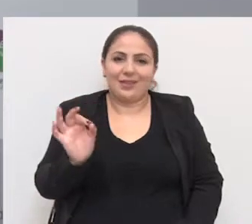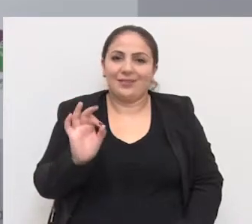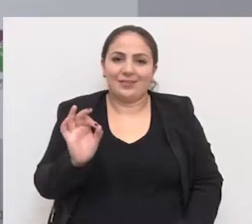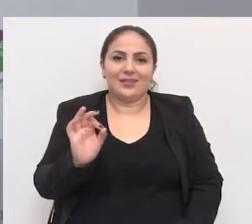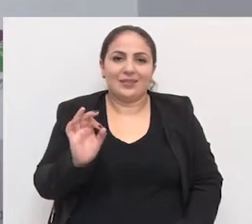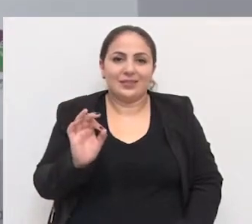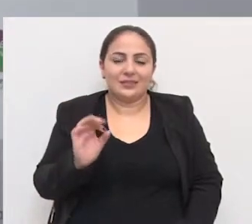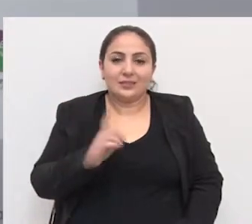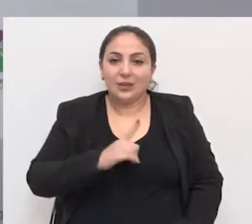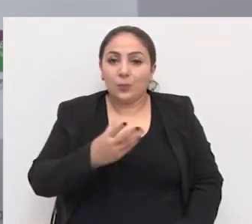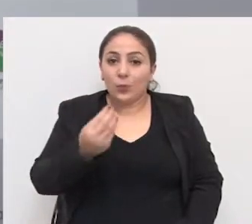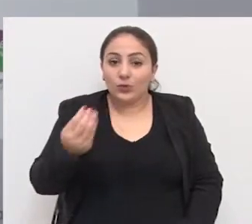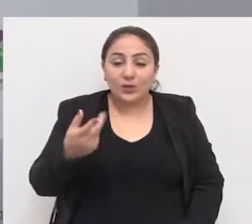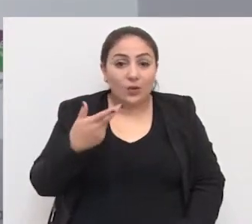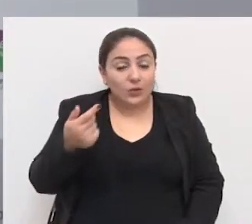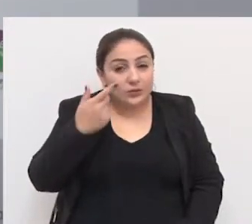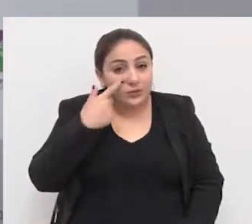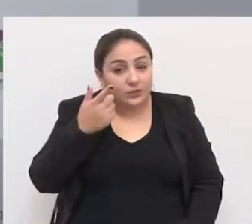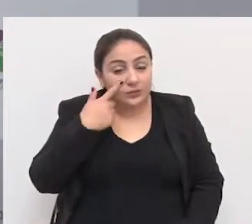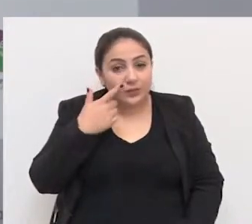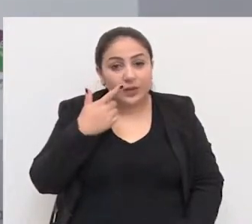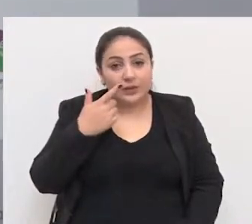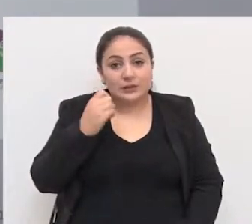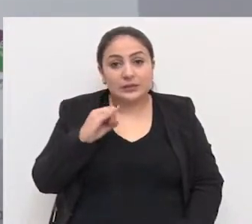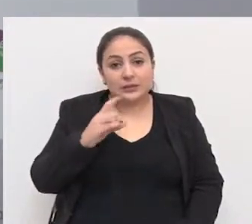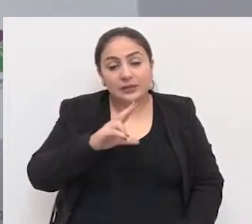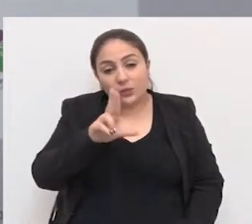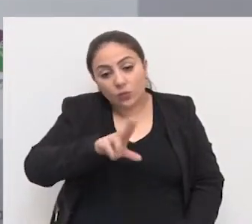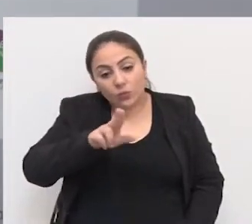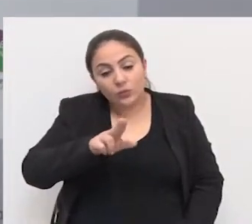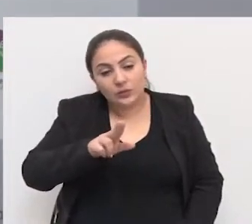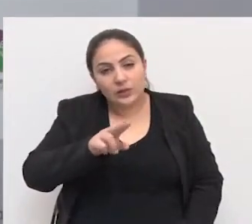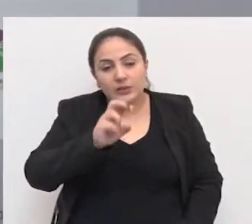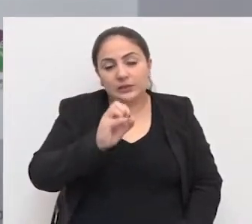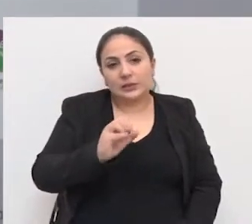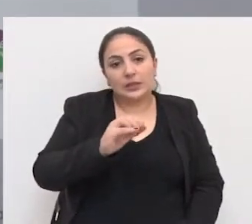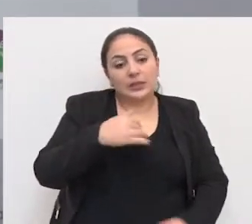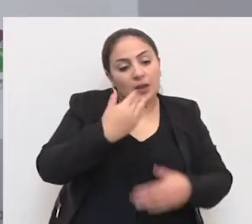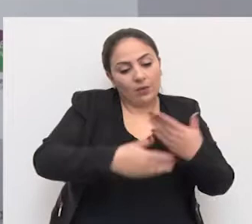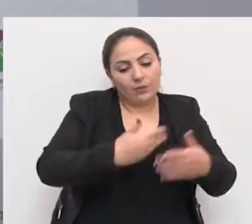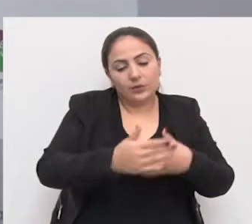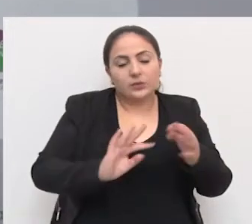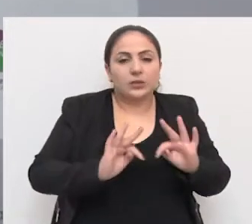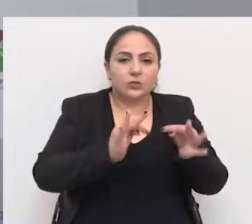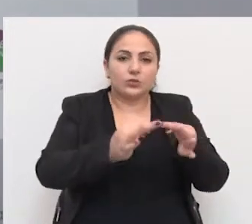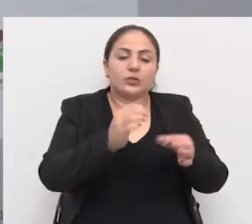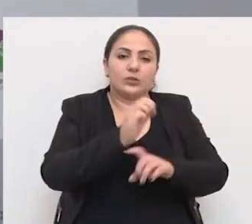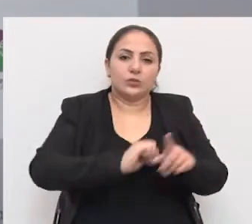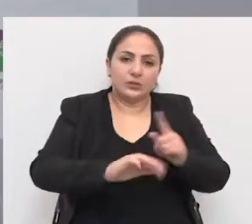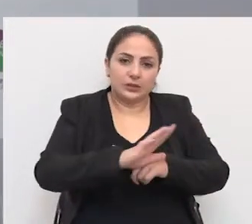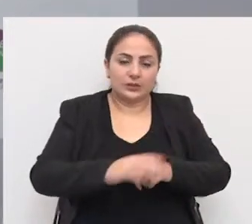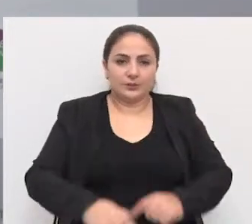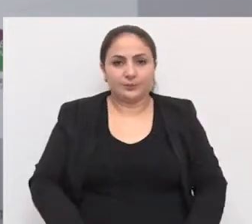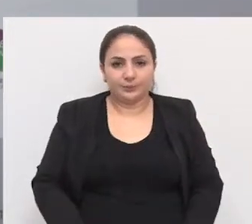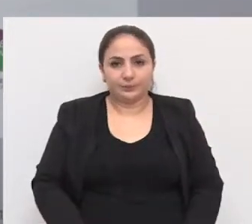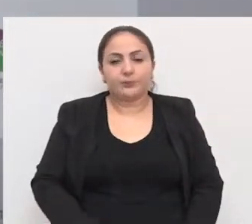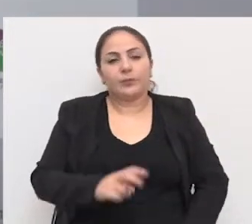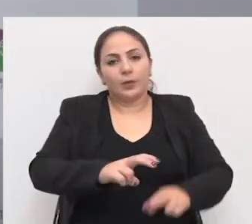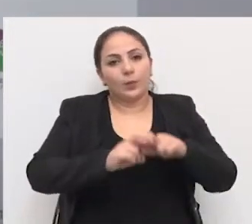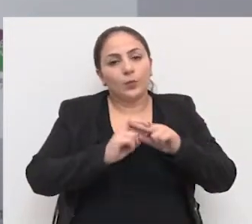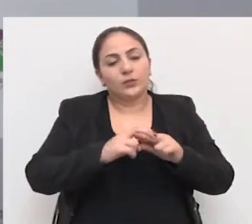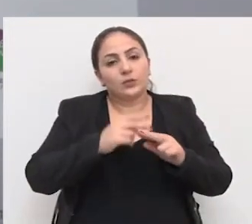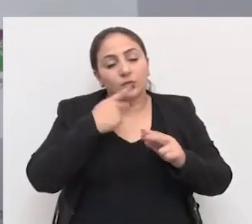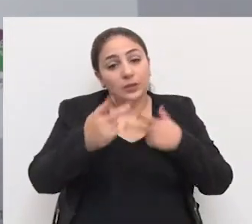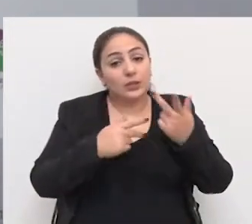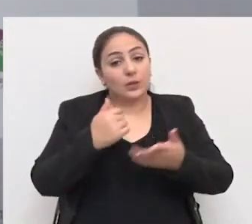empregadas, não tem nem, não tem nem mais uso, né, pelo avanço tecnológico, enfim, da sociedade.